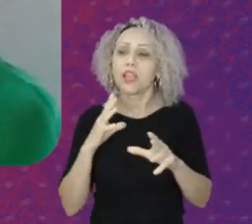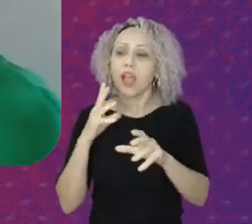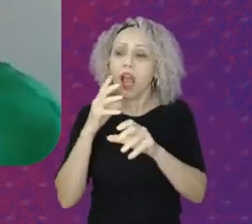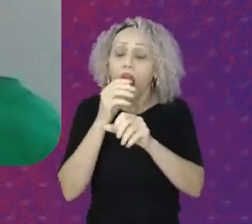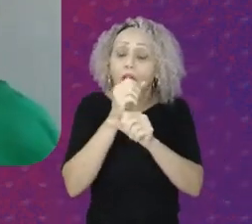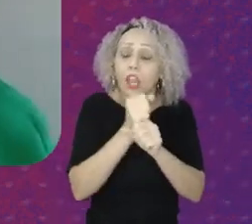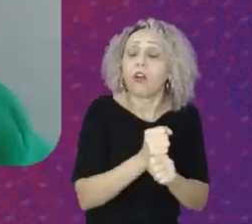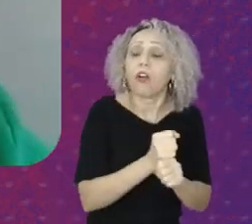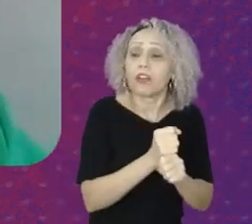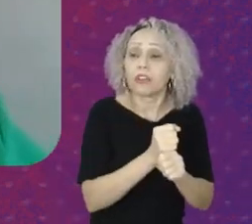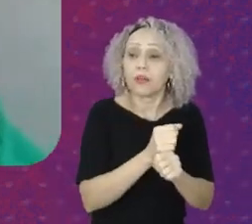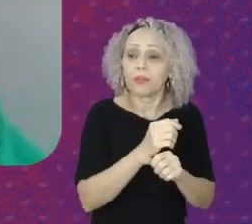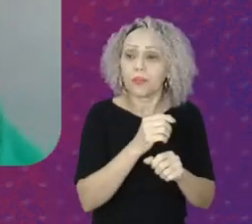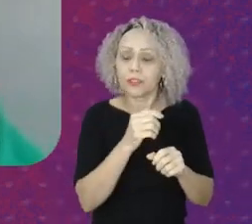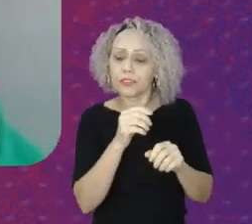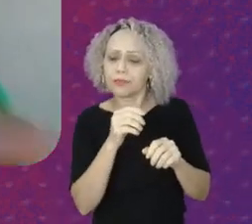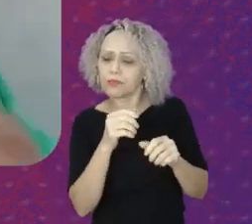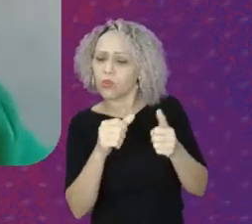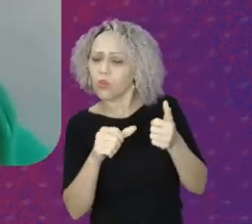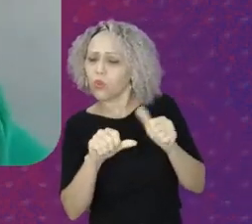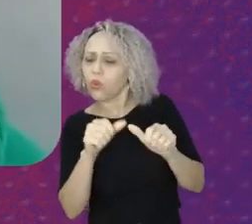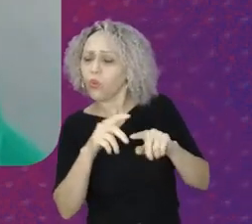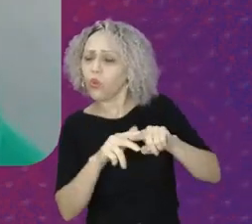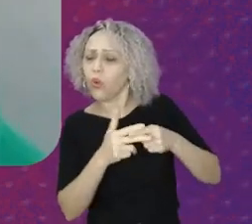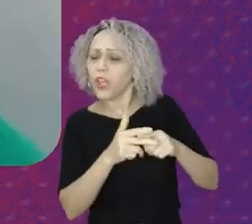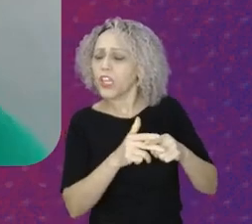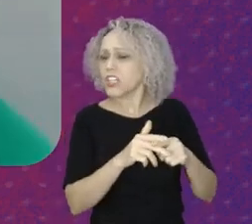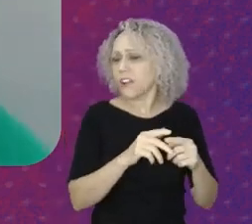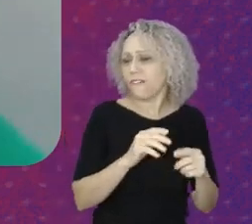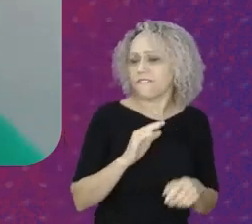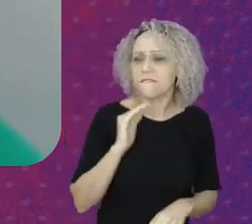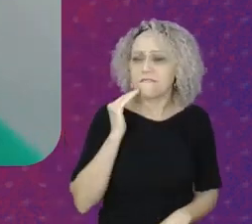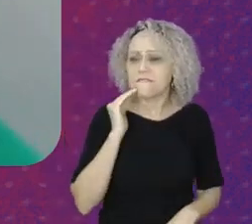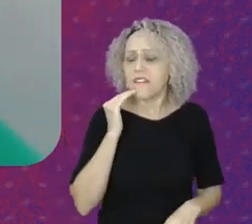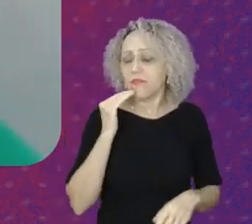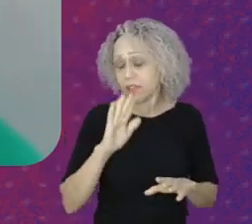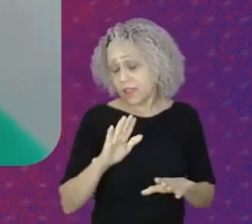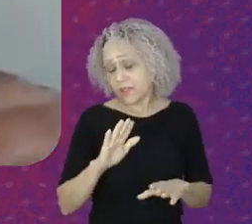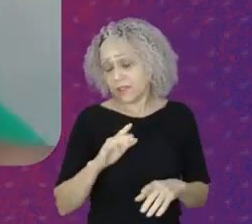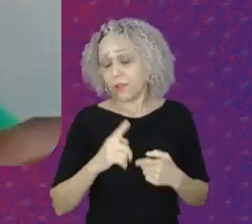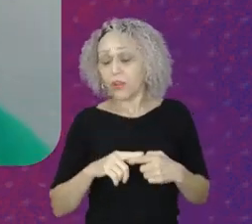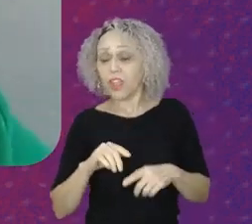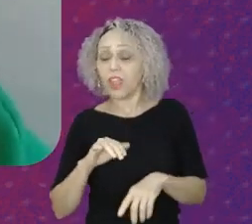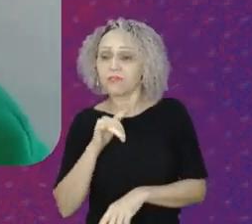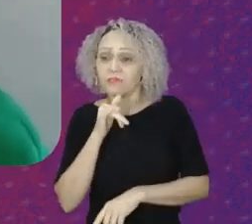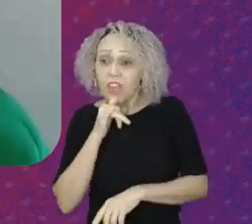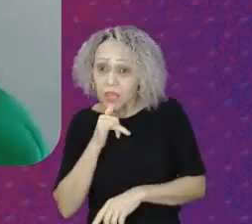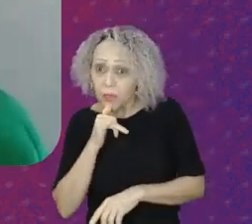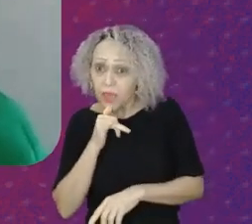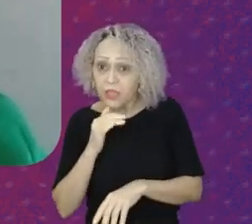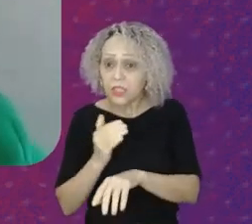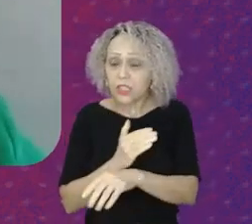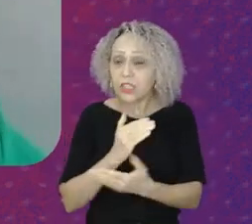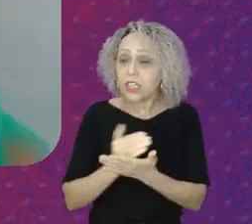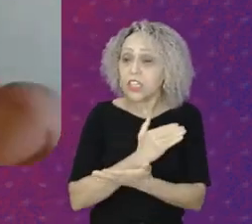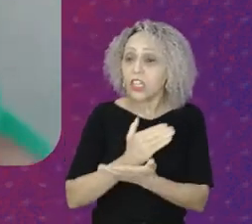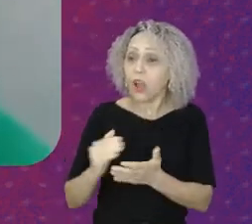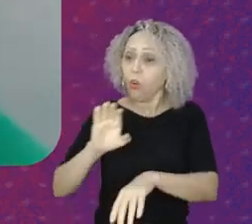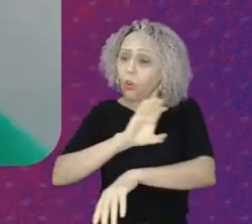concorrência, corrigindo uma distorção, porque, infelizmente, em alguns cursos, a proporção de candidato